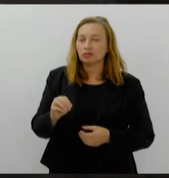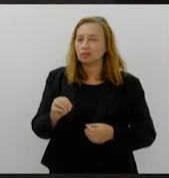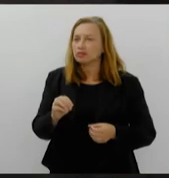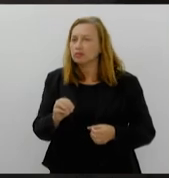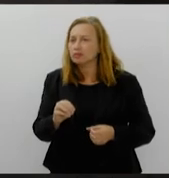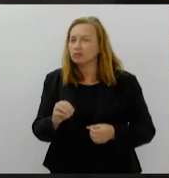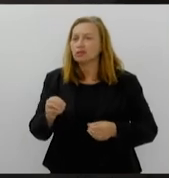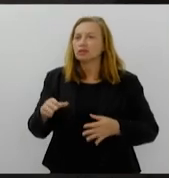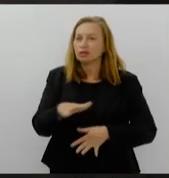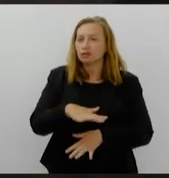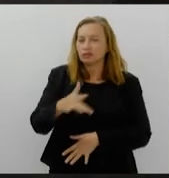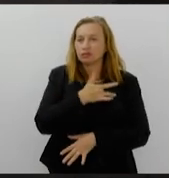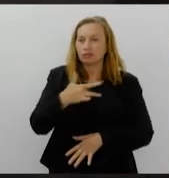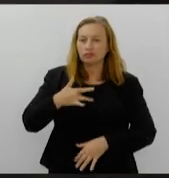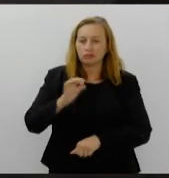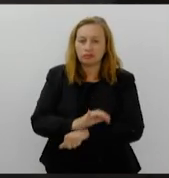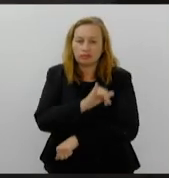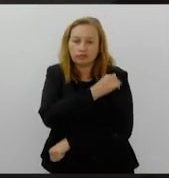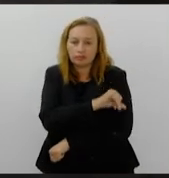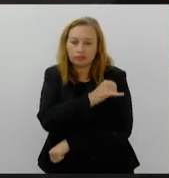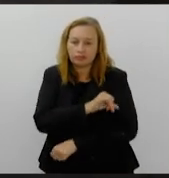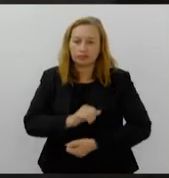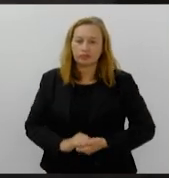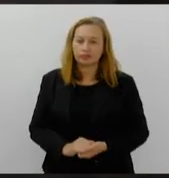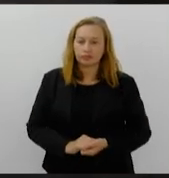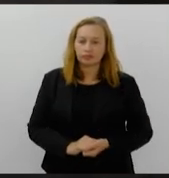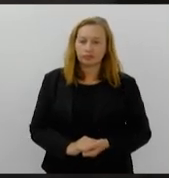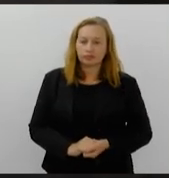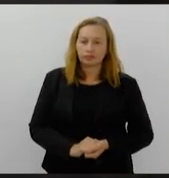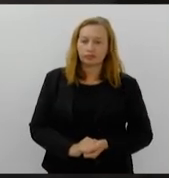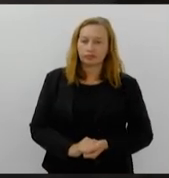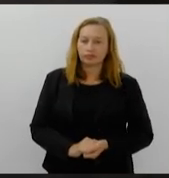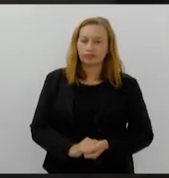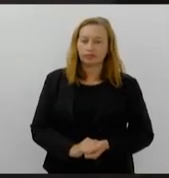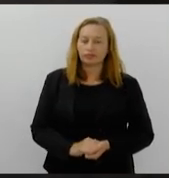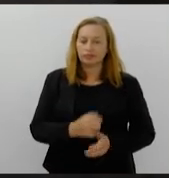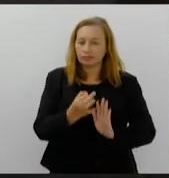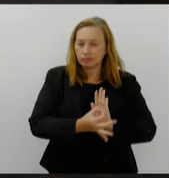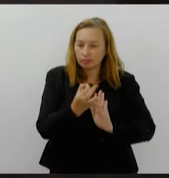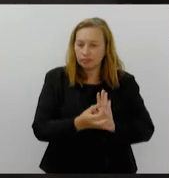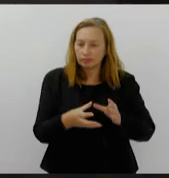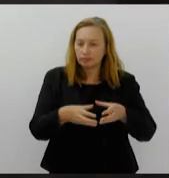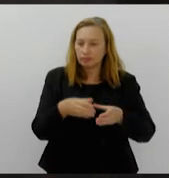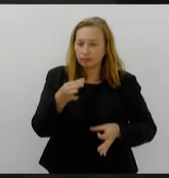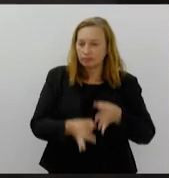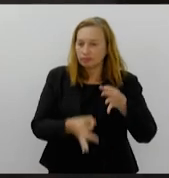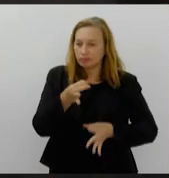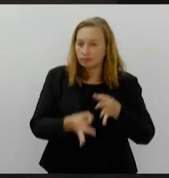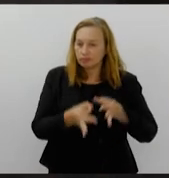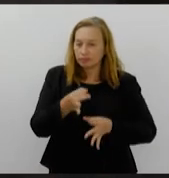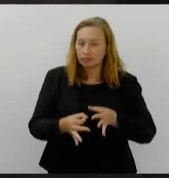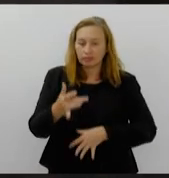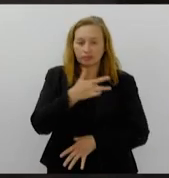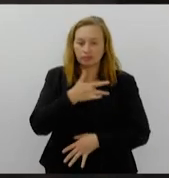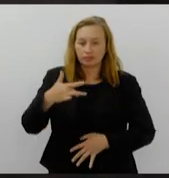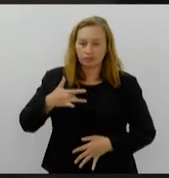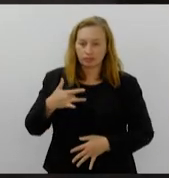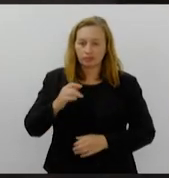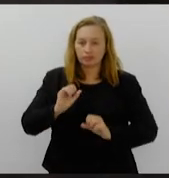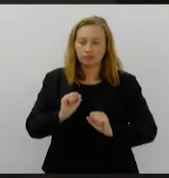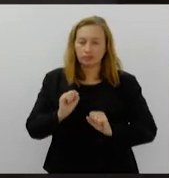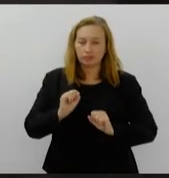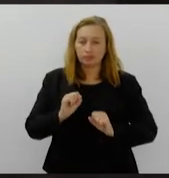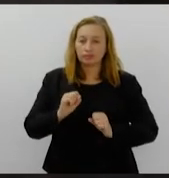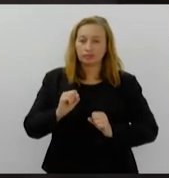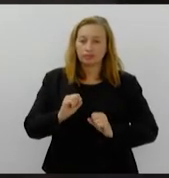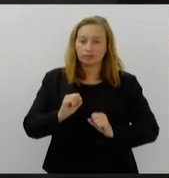de Saúde do Estado do Rio de Janeiro e da outras providências, pendente de pareceres das comissões de Constituição e Justiça, de Saúde, Defesa do Meio